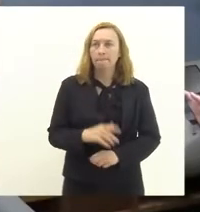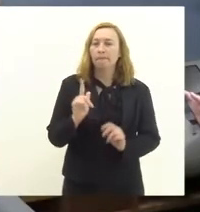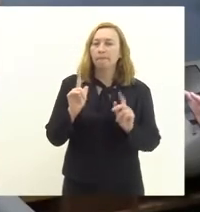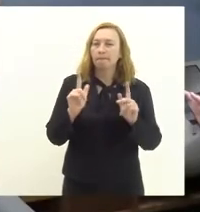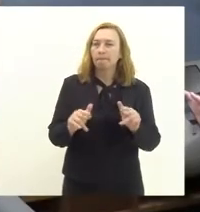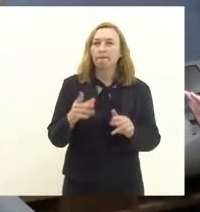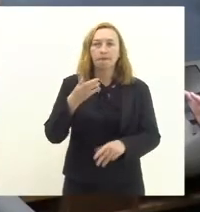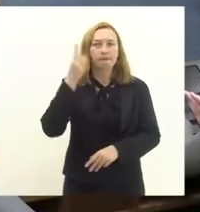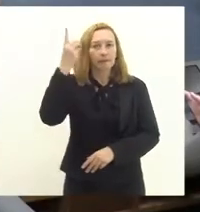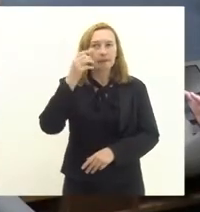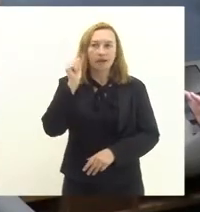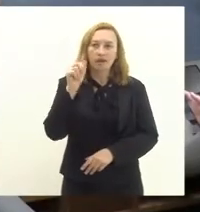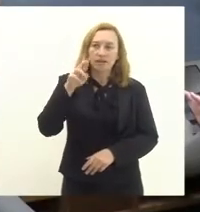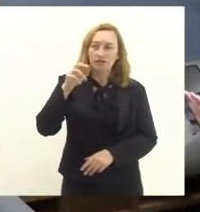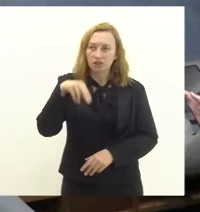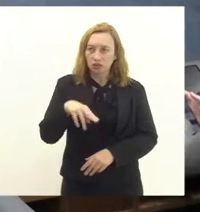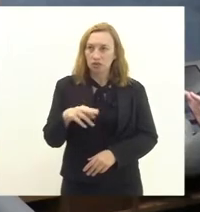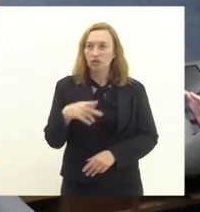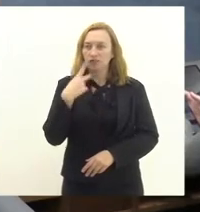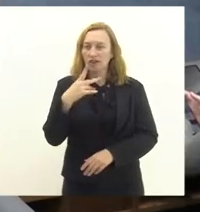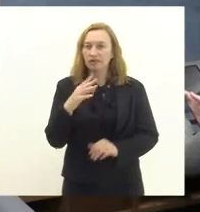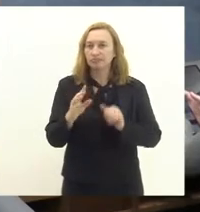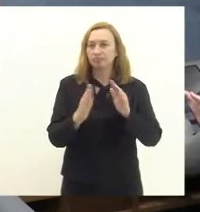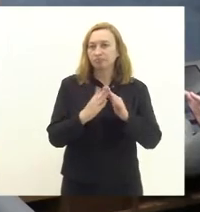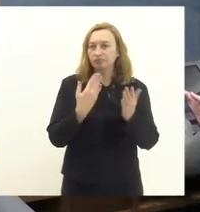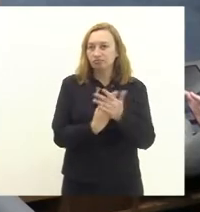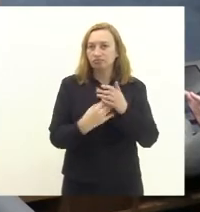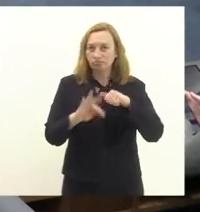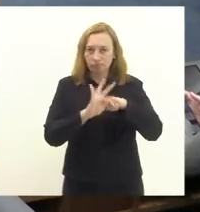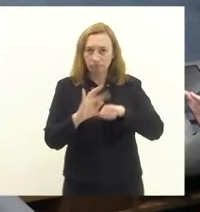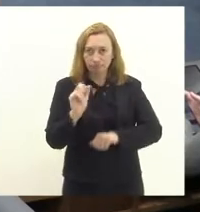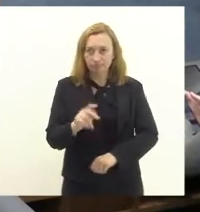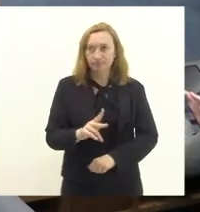do deputado Anderson Moraes aqui em relação à FAETEC. E a